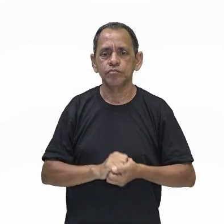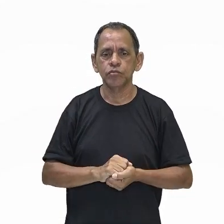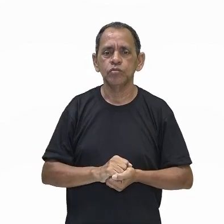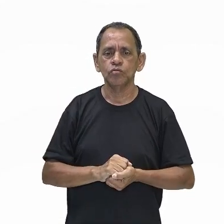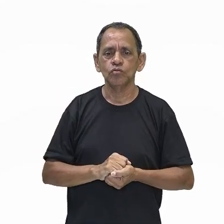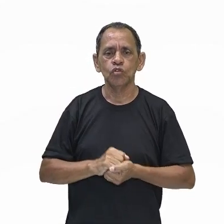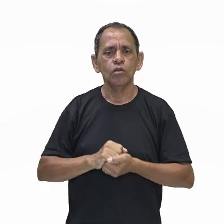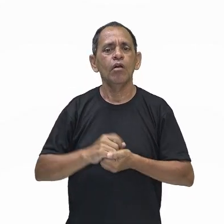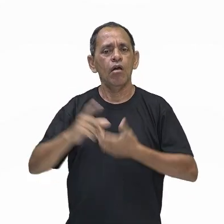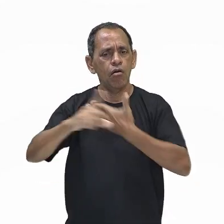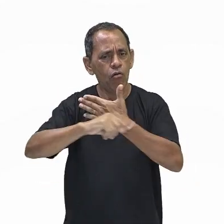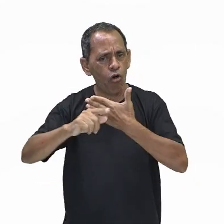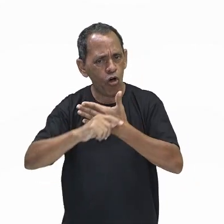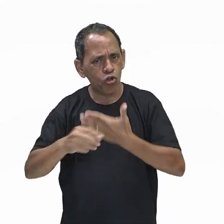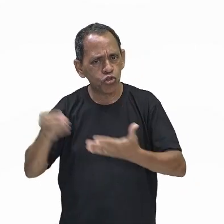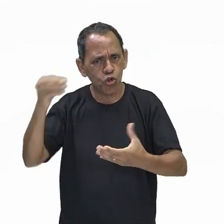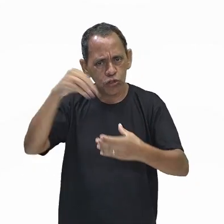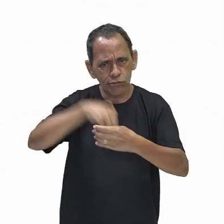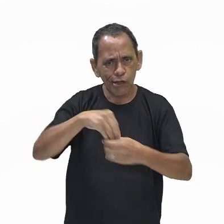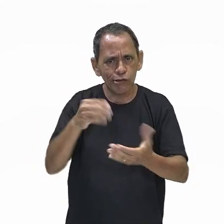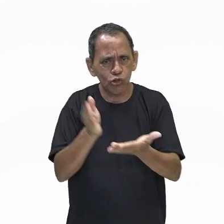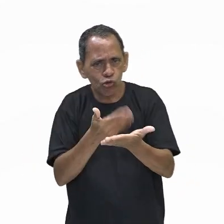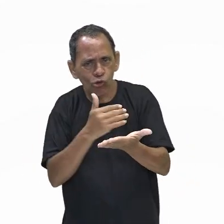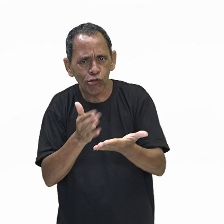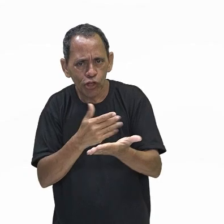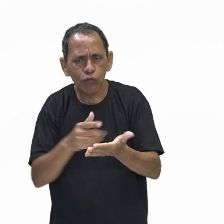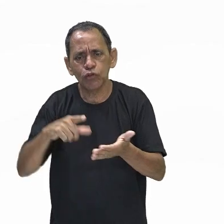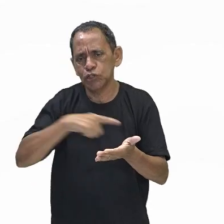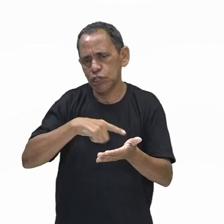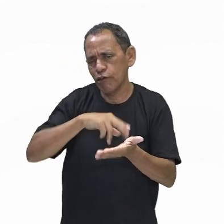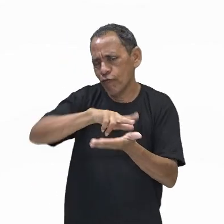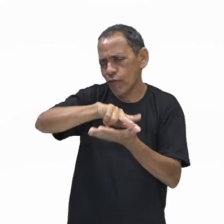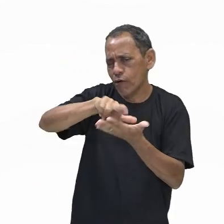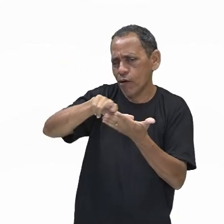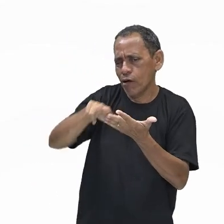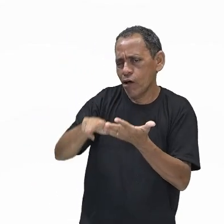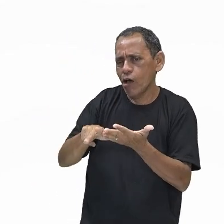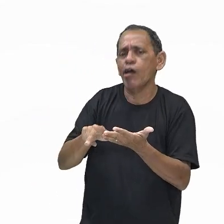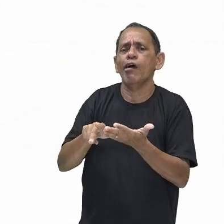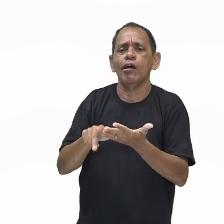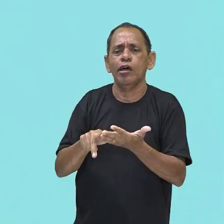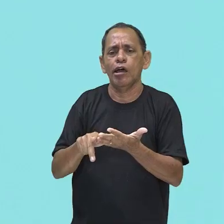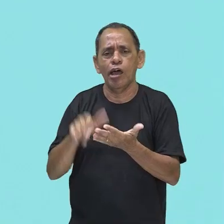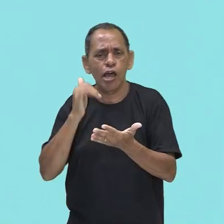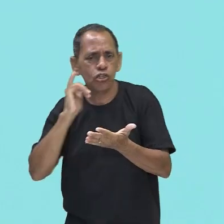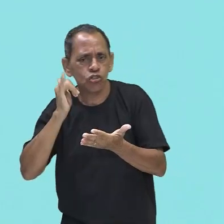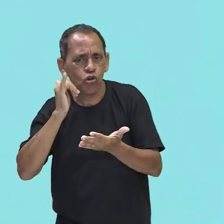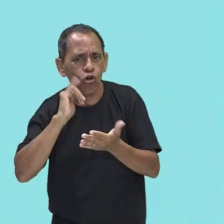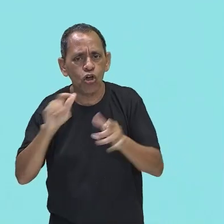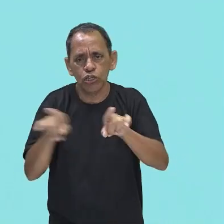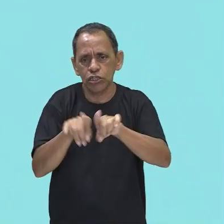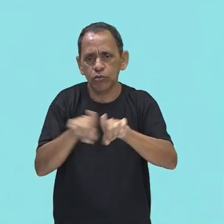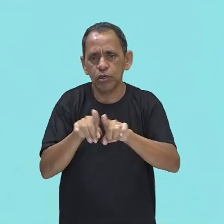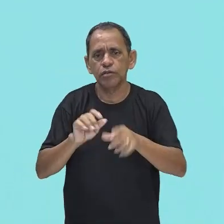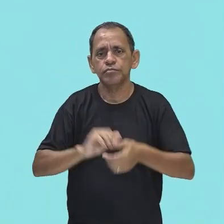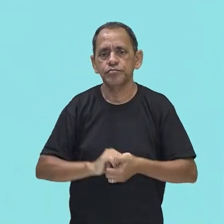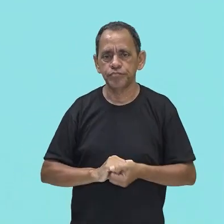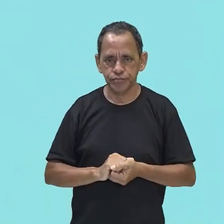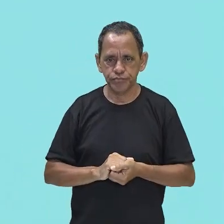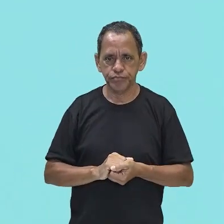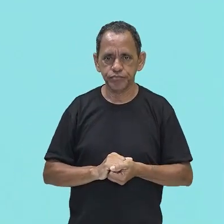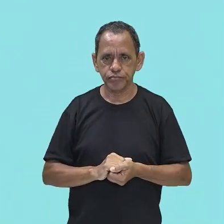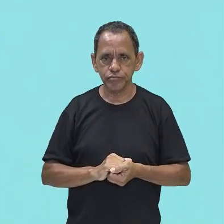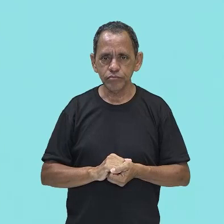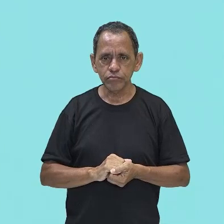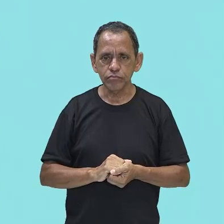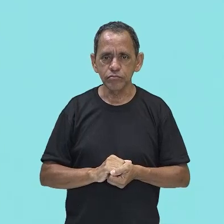por várias histórias, né? Daqui a pouco a gente vai verificar um pouquinho mais sobre a história de Grandes Sertões Veredas, certo?